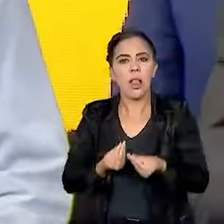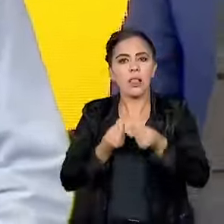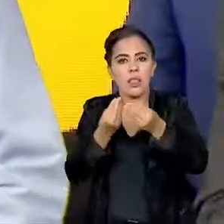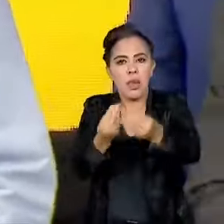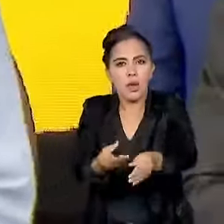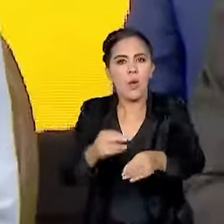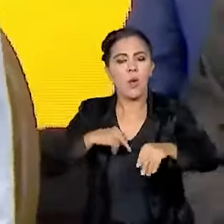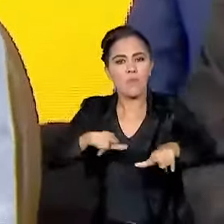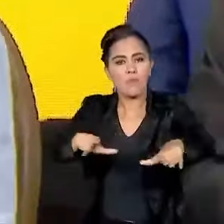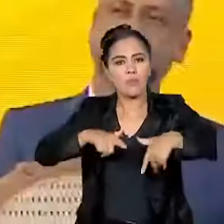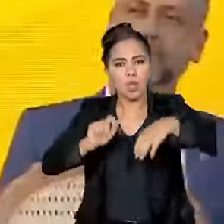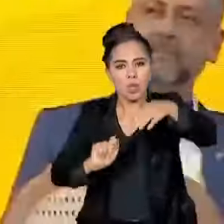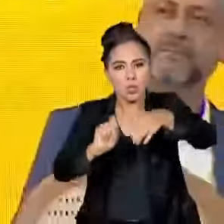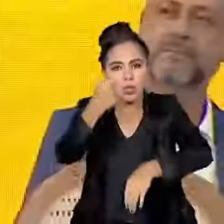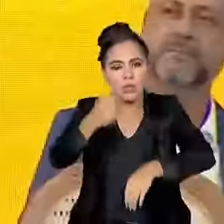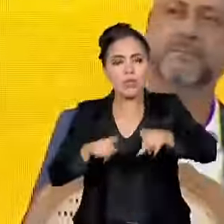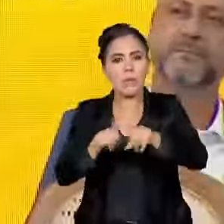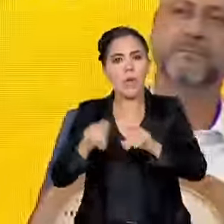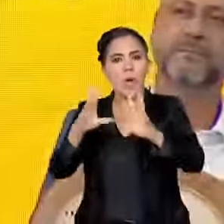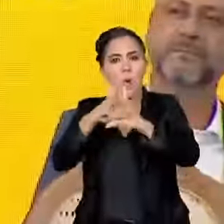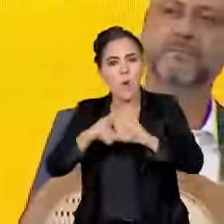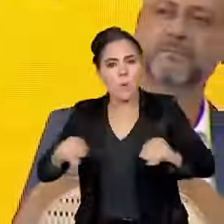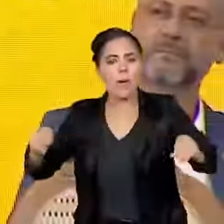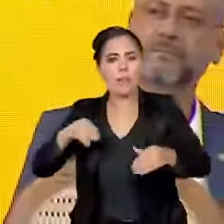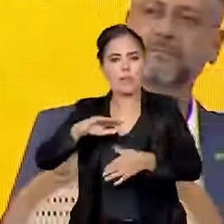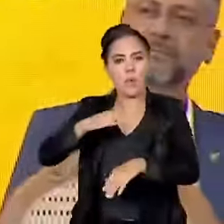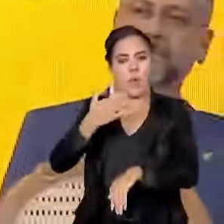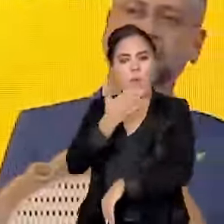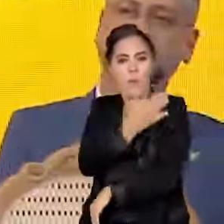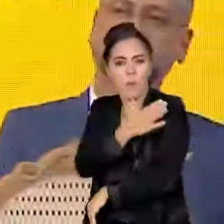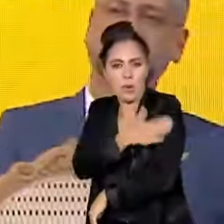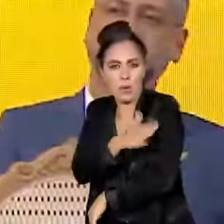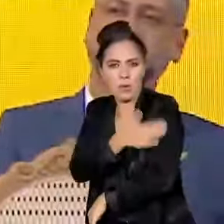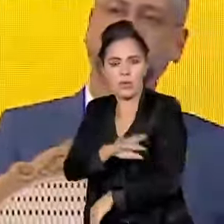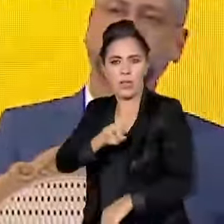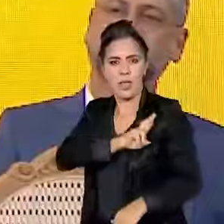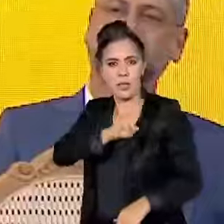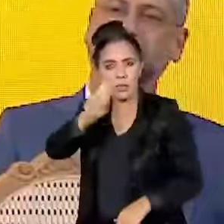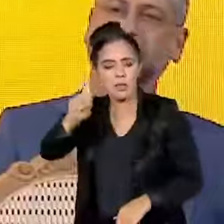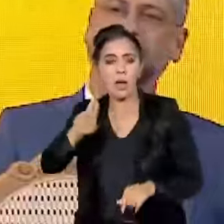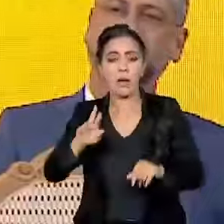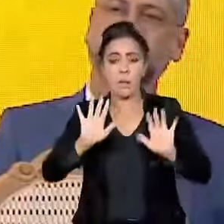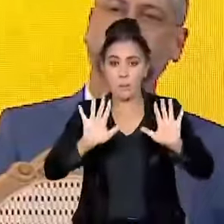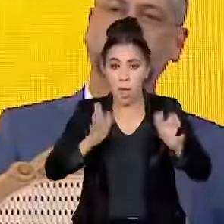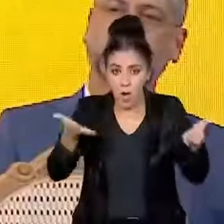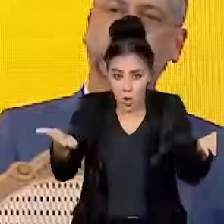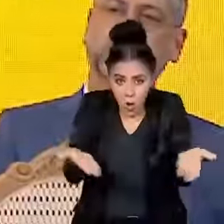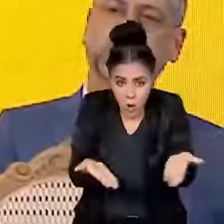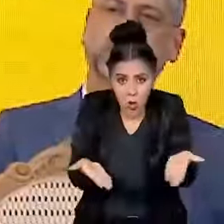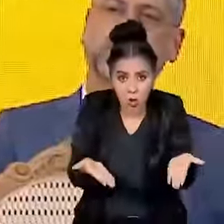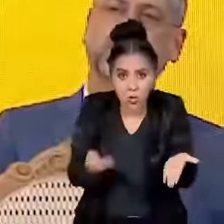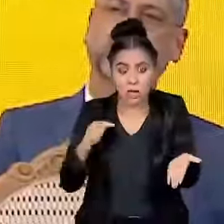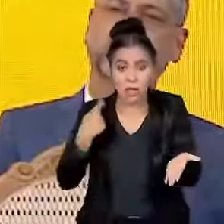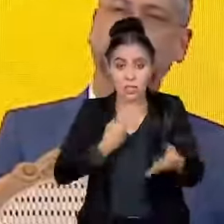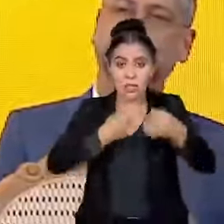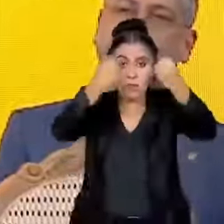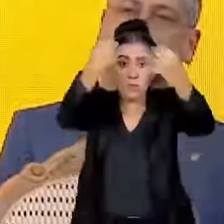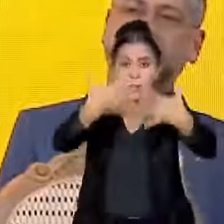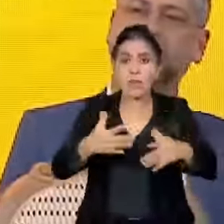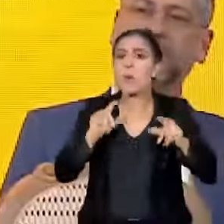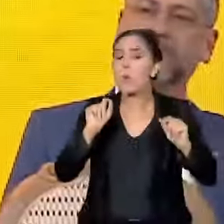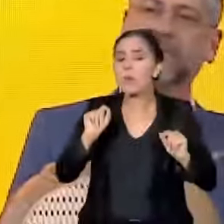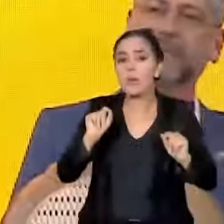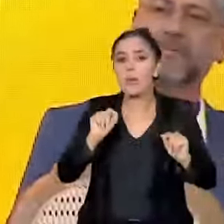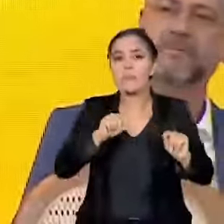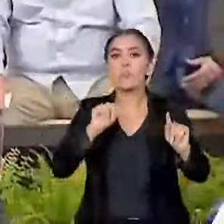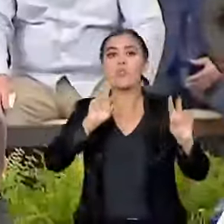entregamos o combate à intolerância religiosa, nós falamos do combate à letalidade, mas hoje, presidente, a gente está falando de vida.